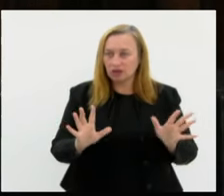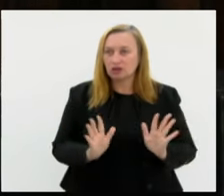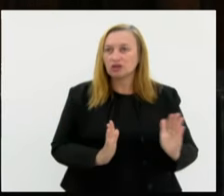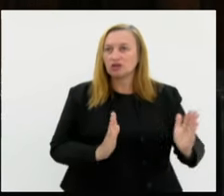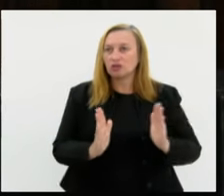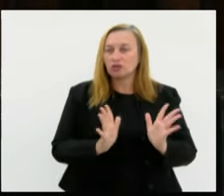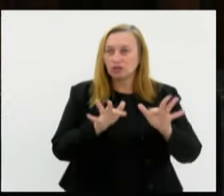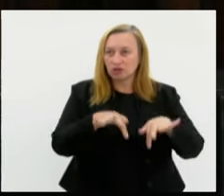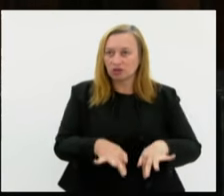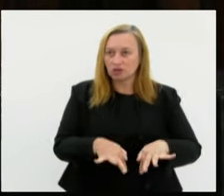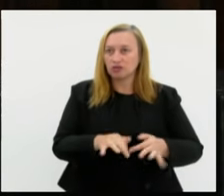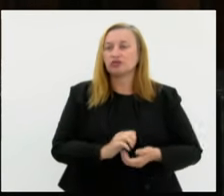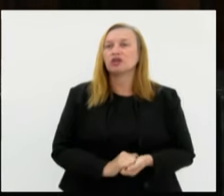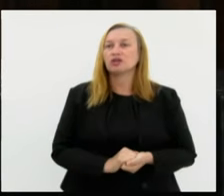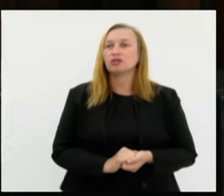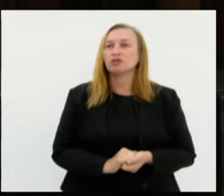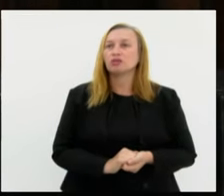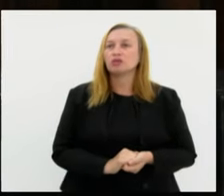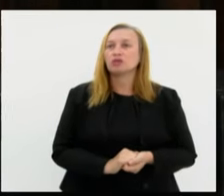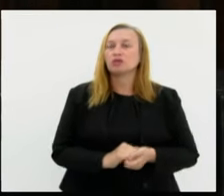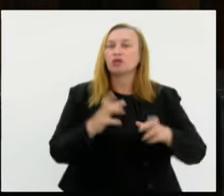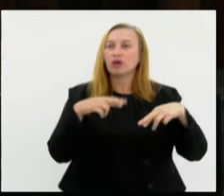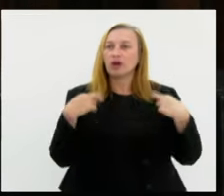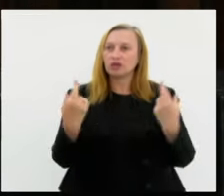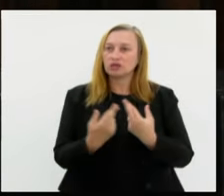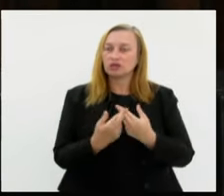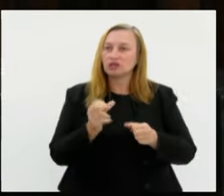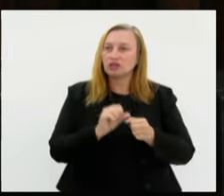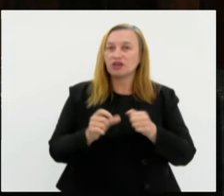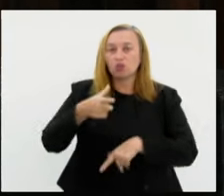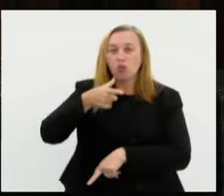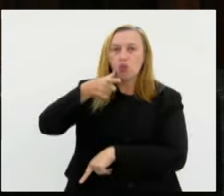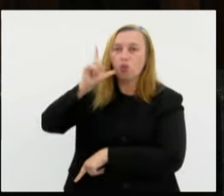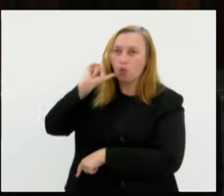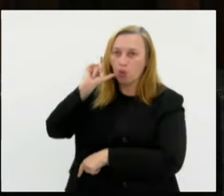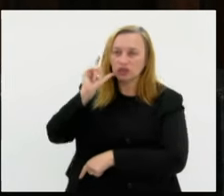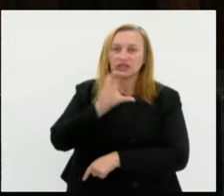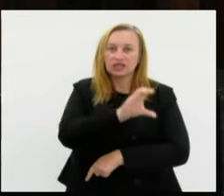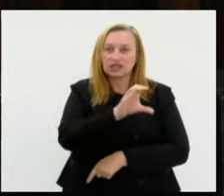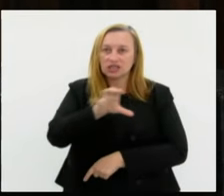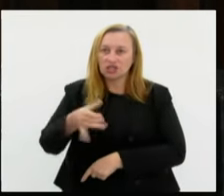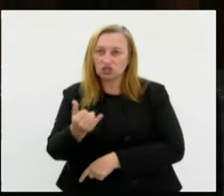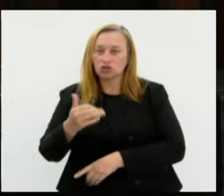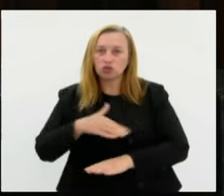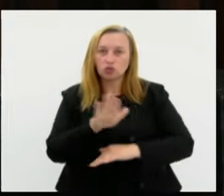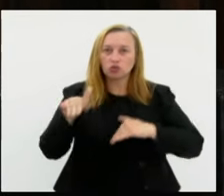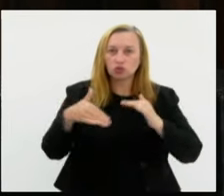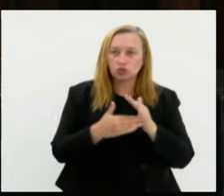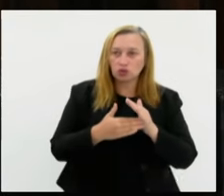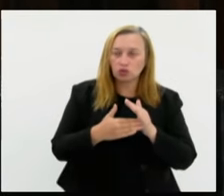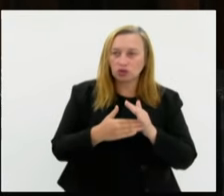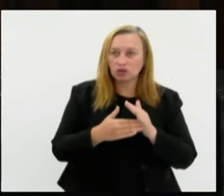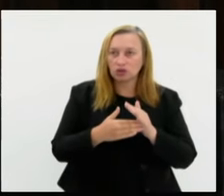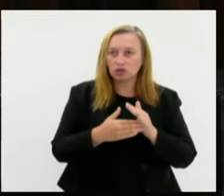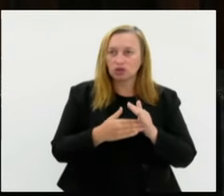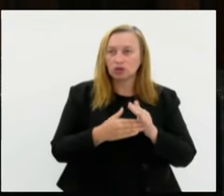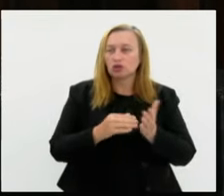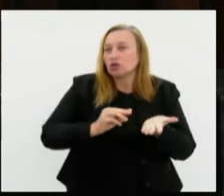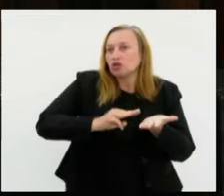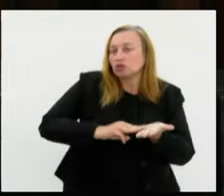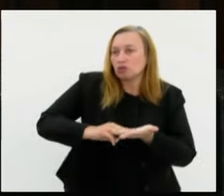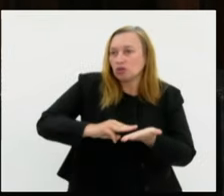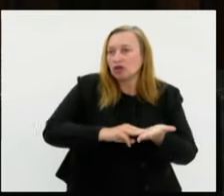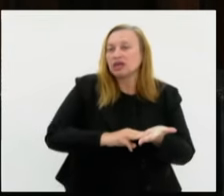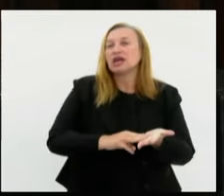de defesa, uma sessão que foi realizada na data de ontem, em que a CCJ, com todos os membros, se reuniu por mais